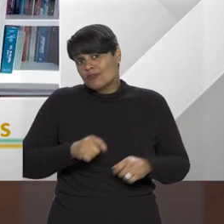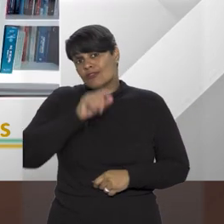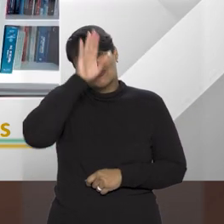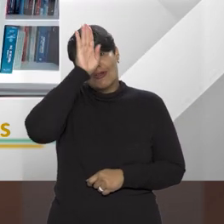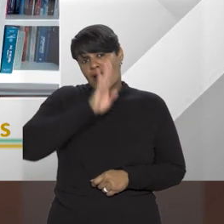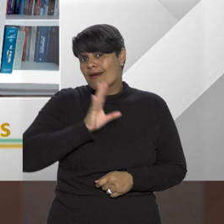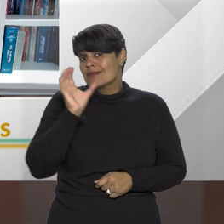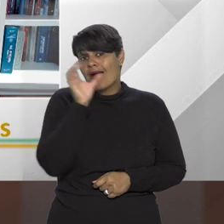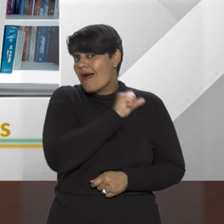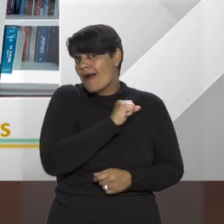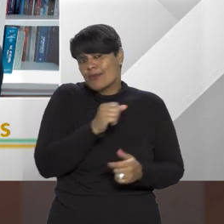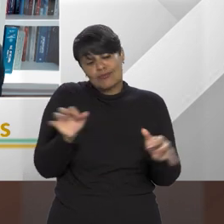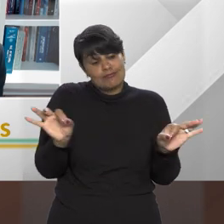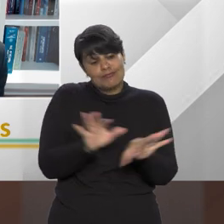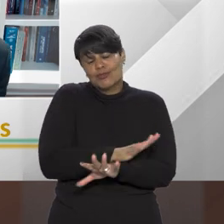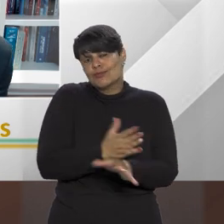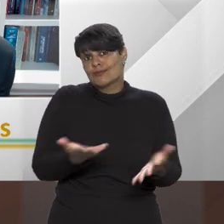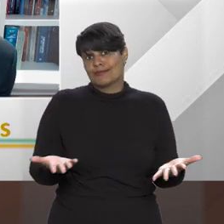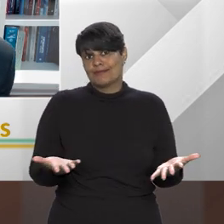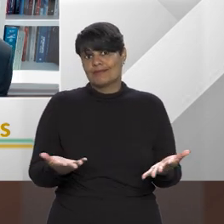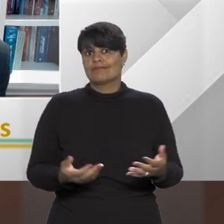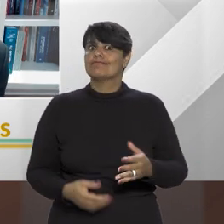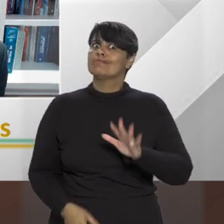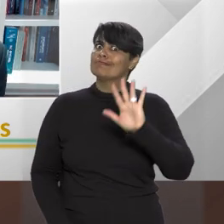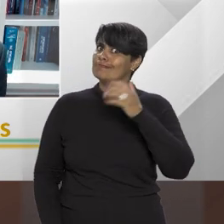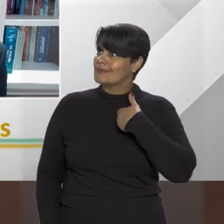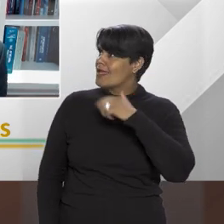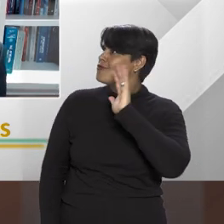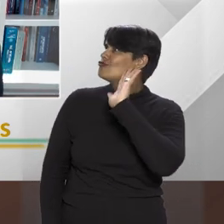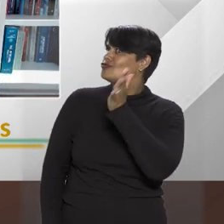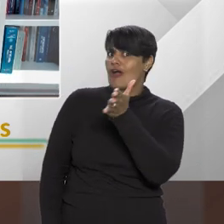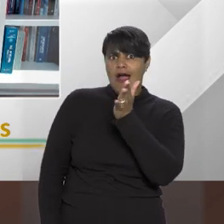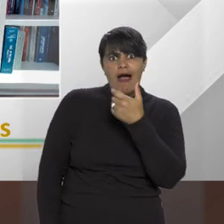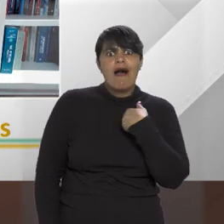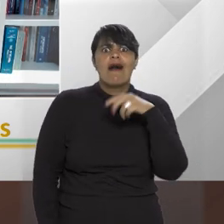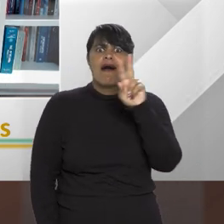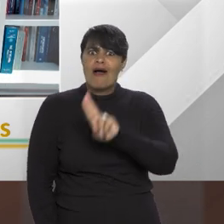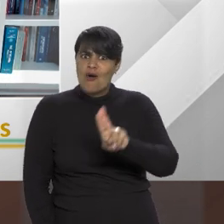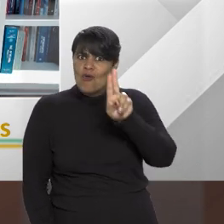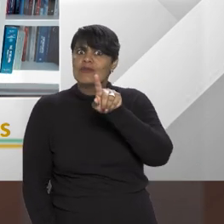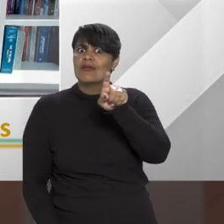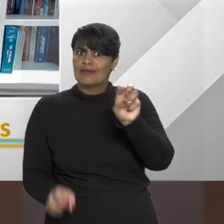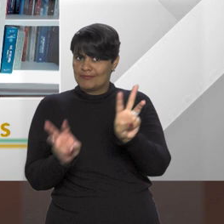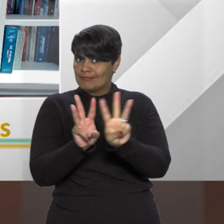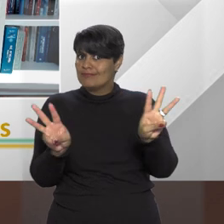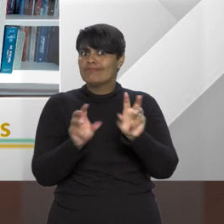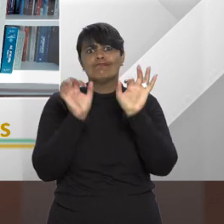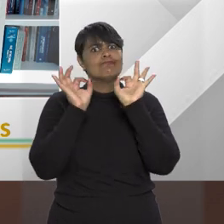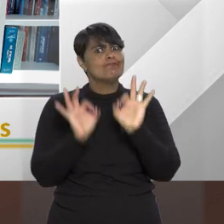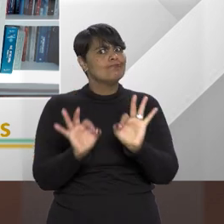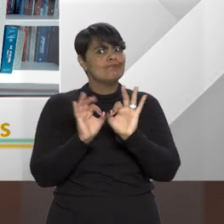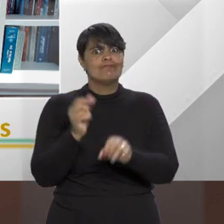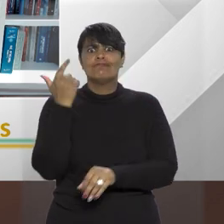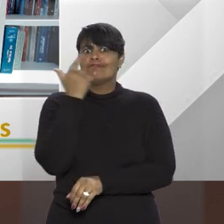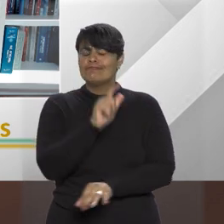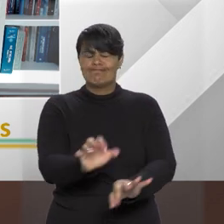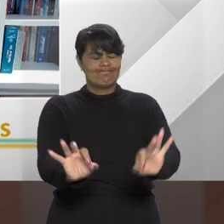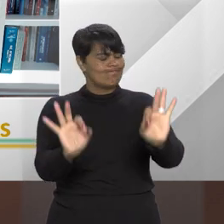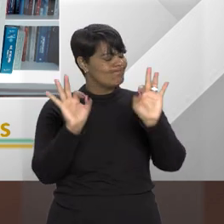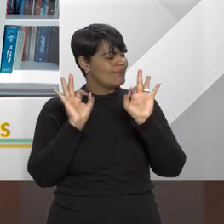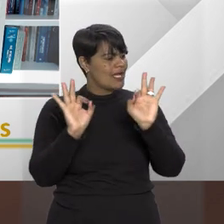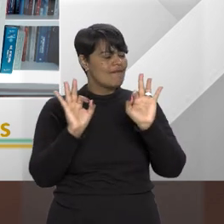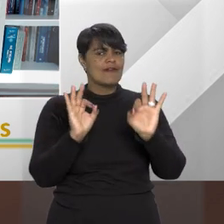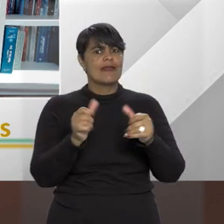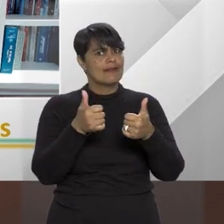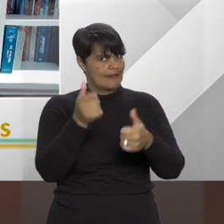Essa plataforma realmente é muito válida, consumidor.gov. Excelente, lembrança, professor Didi. Ainda com você, eu